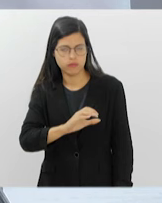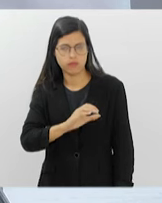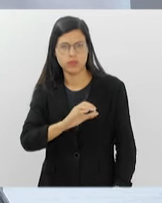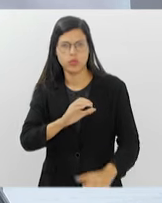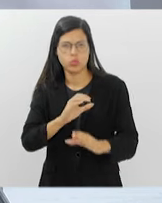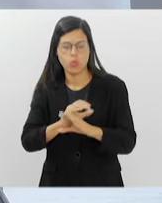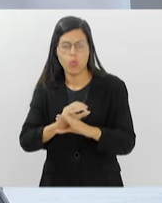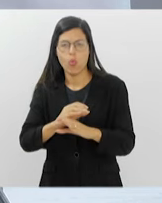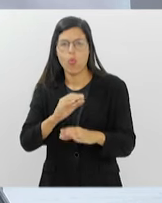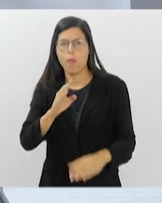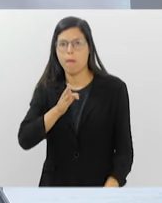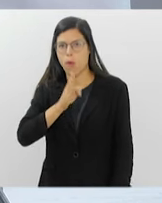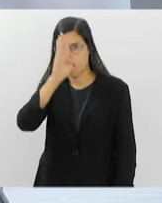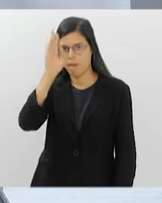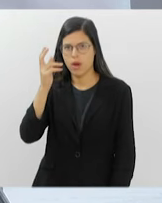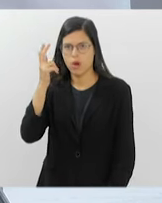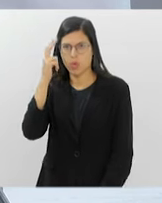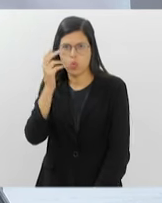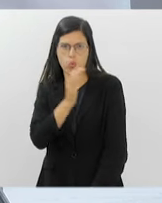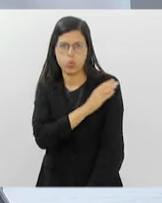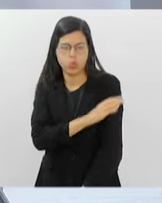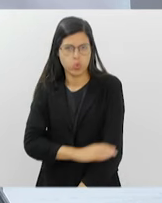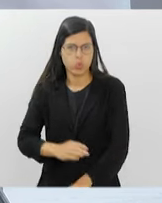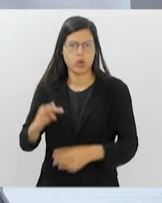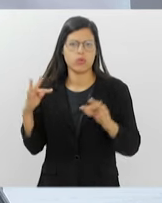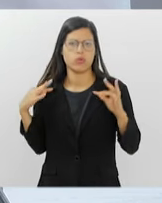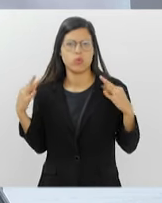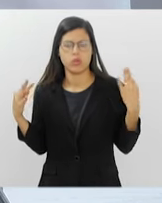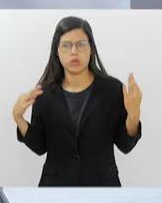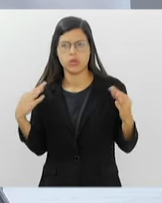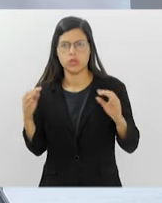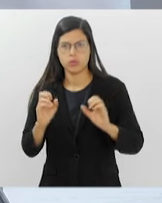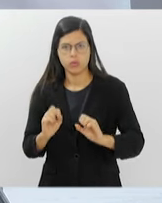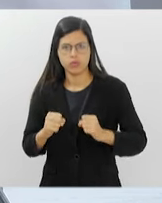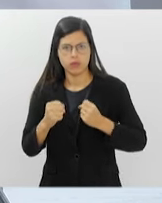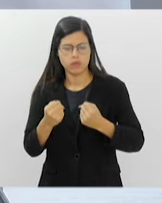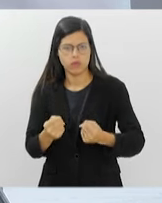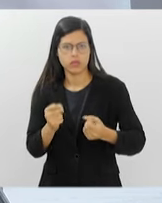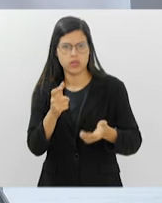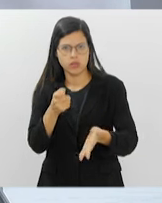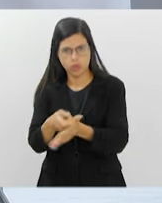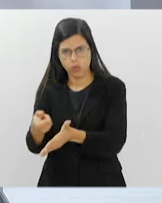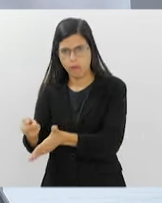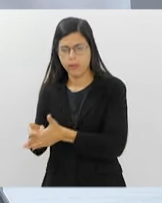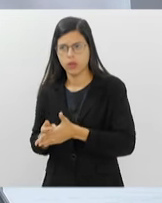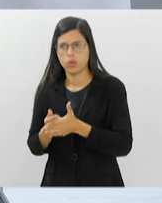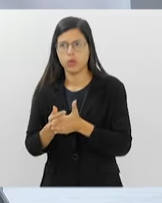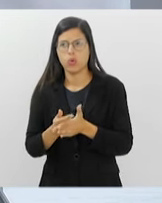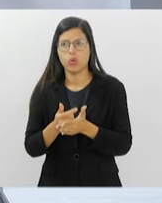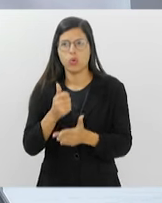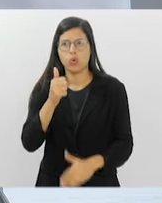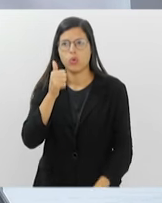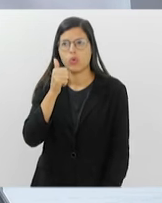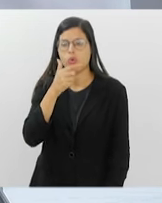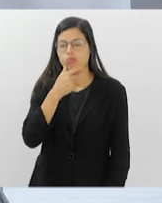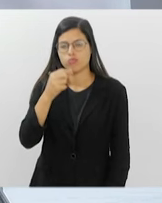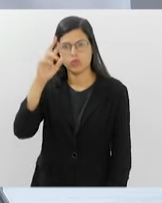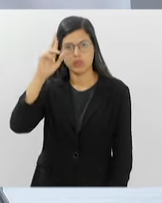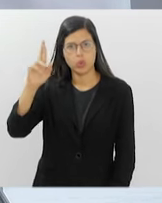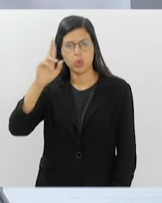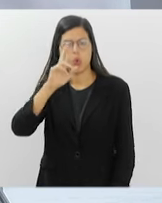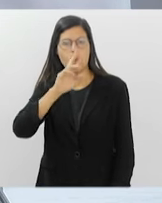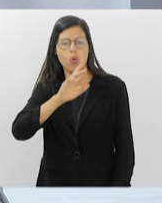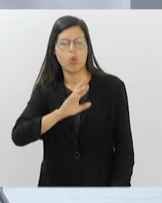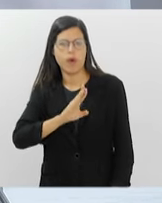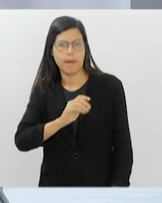bombeiros cultura turismo Defesa do Consumidor Senor Rodrigo Abel e